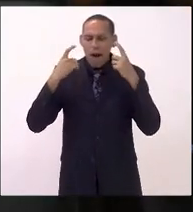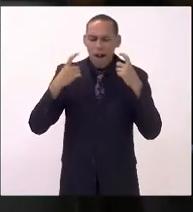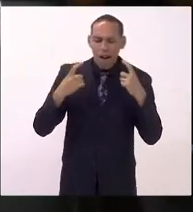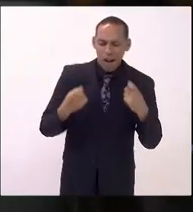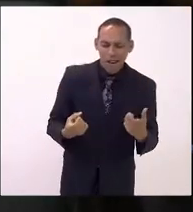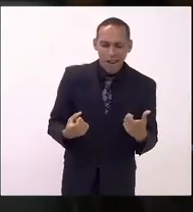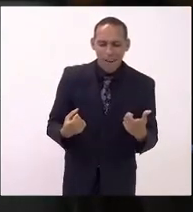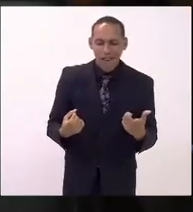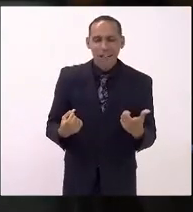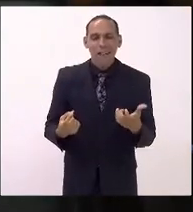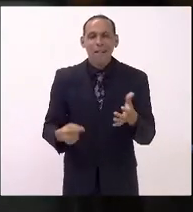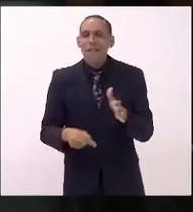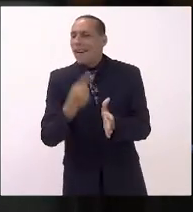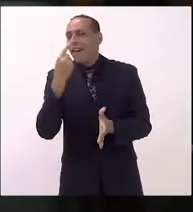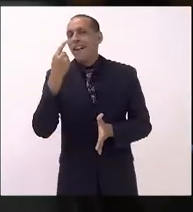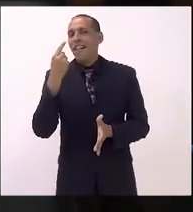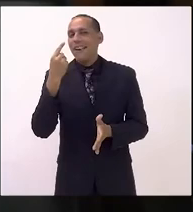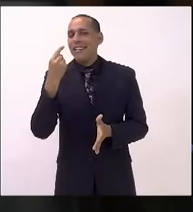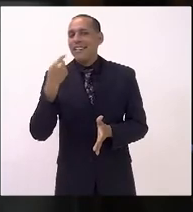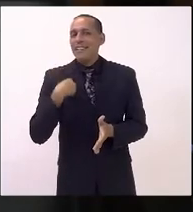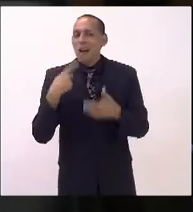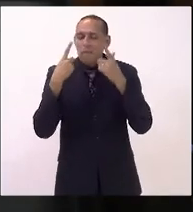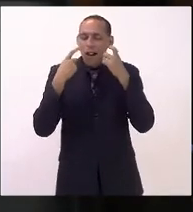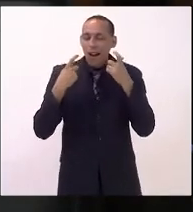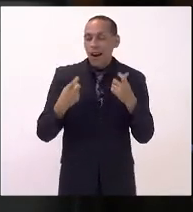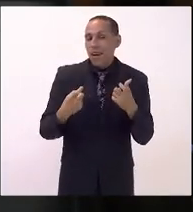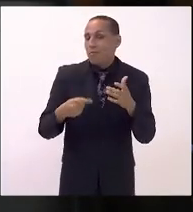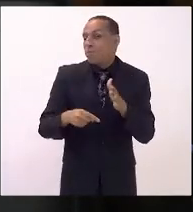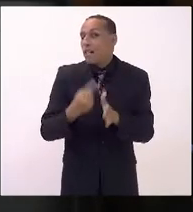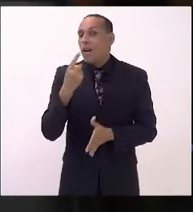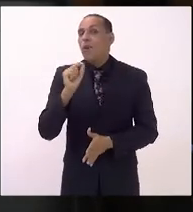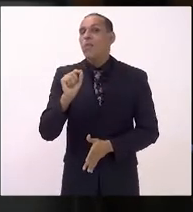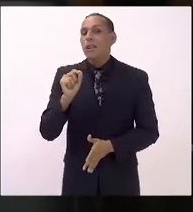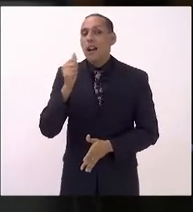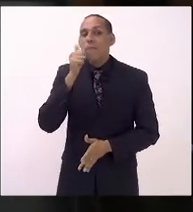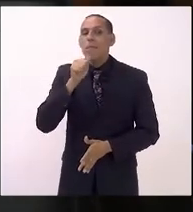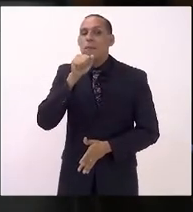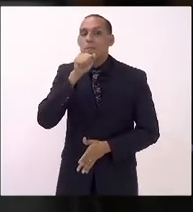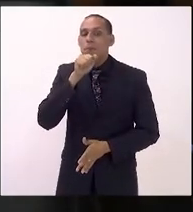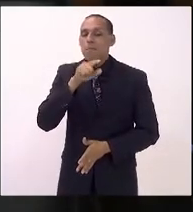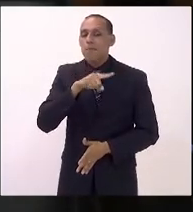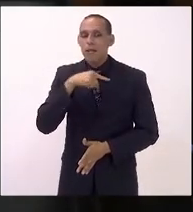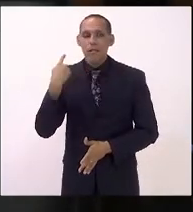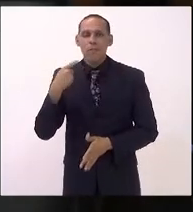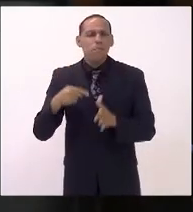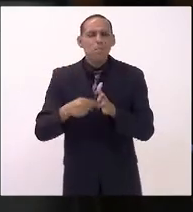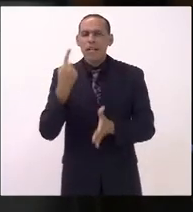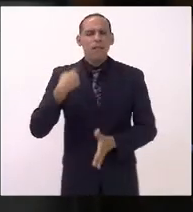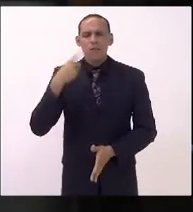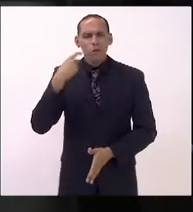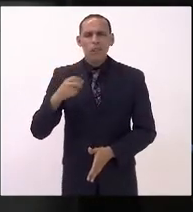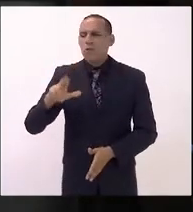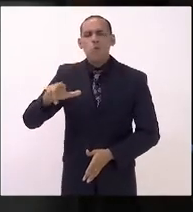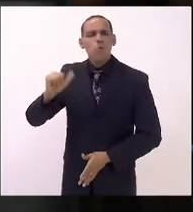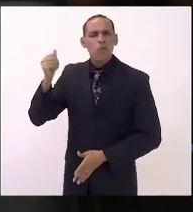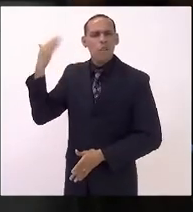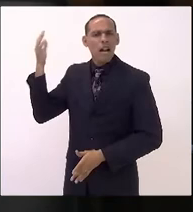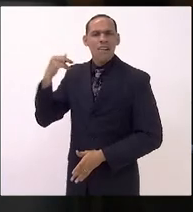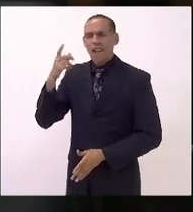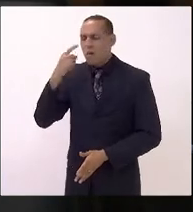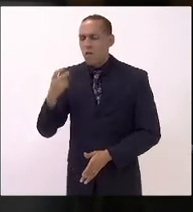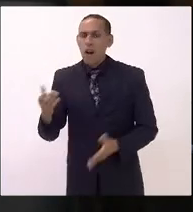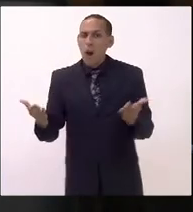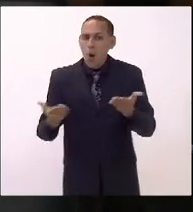E pela primeira vez eu chorei a morte da minha mãe, que eu nunca tinha chorado na vida. Primeira